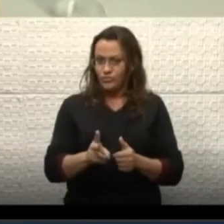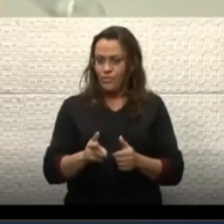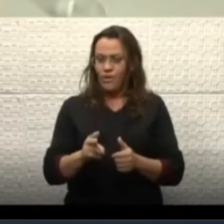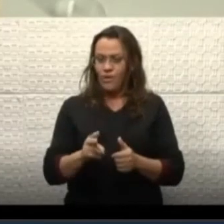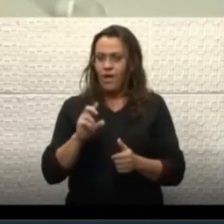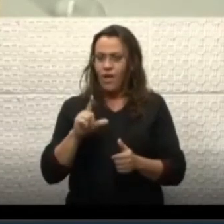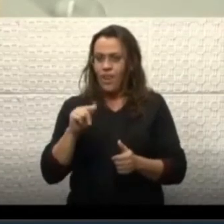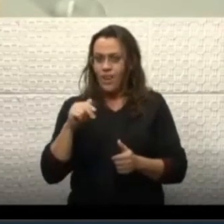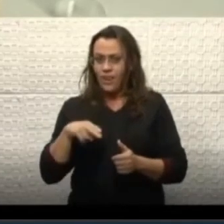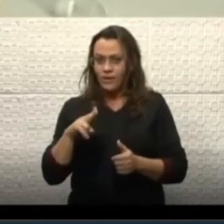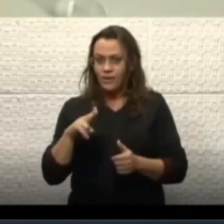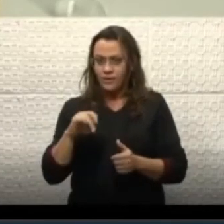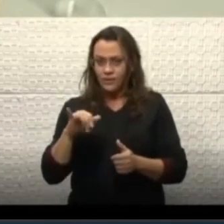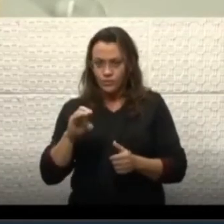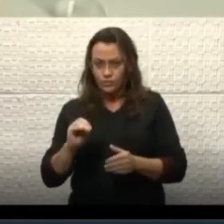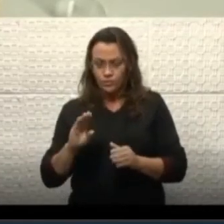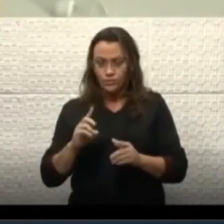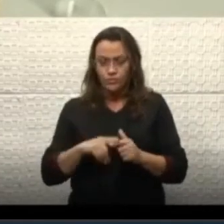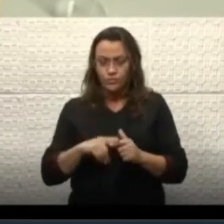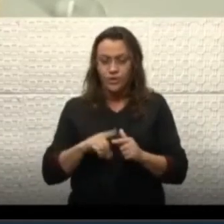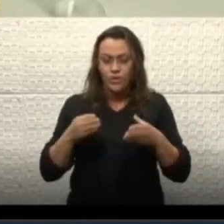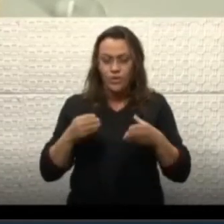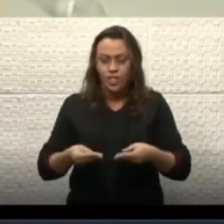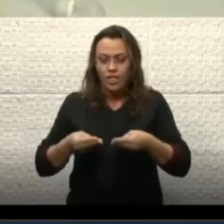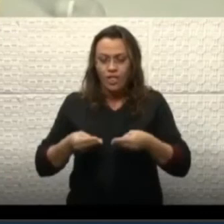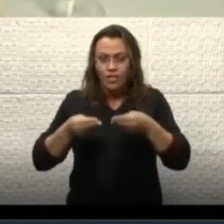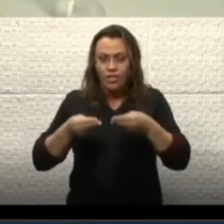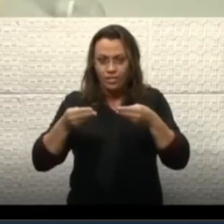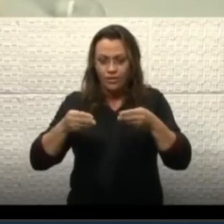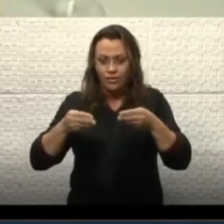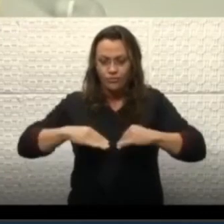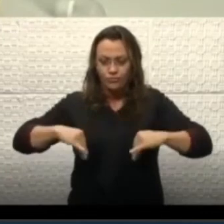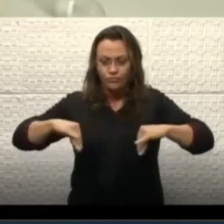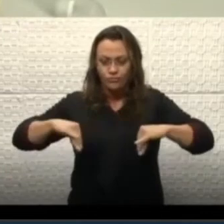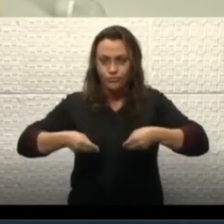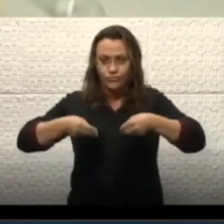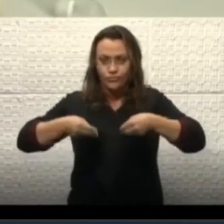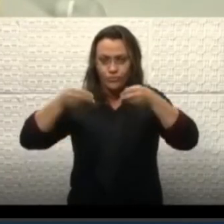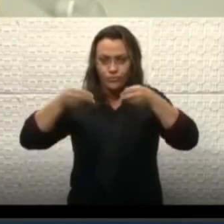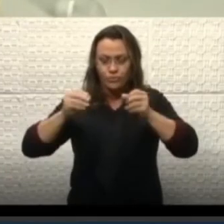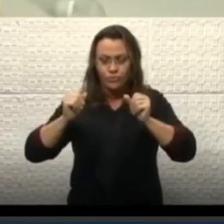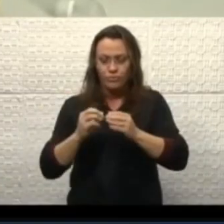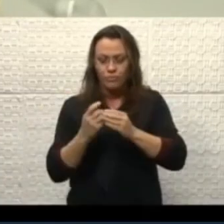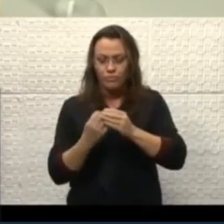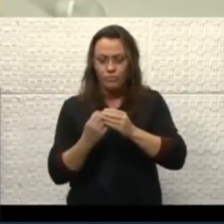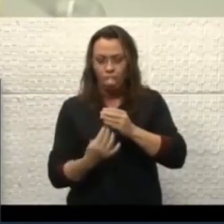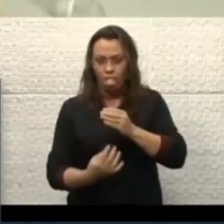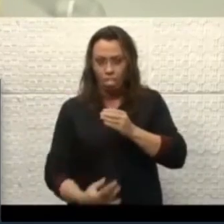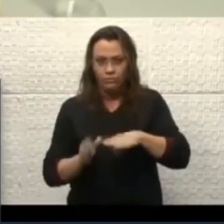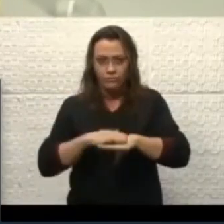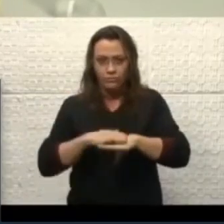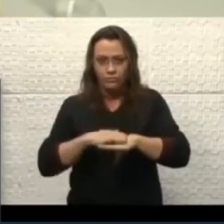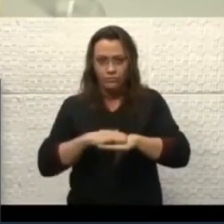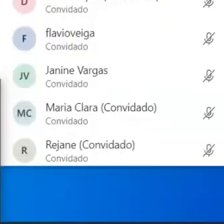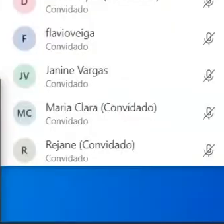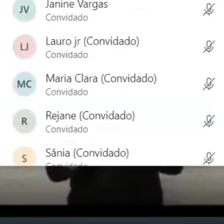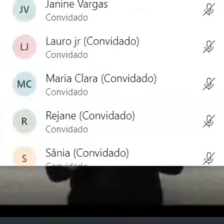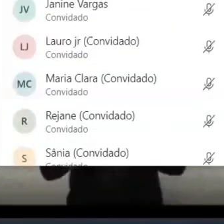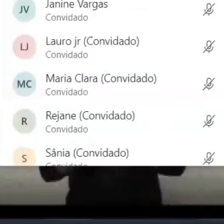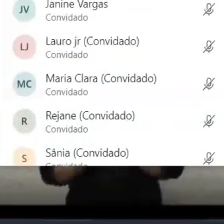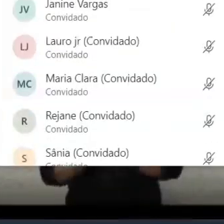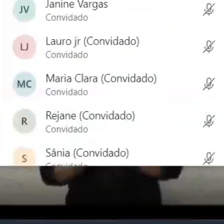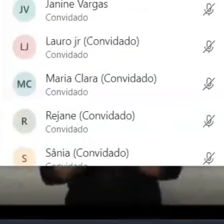hora que você levantar o papel filtro para tirar ele dali, ele vai escorrer com a amostra do líquido e vai retirar a amostra